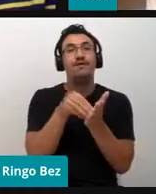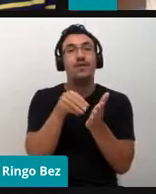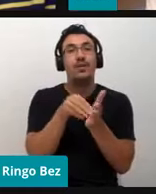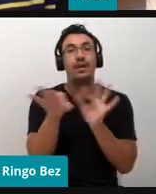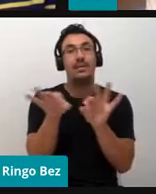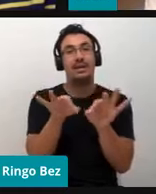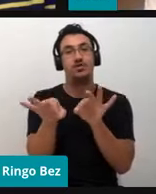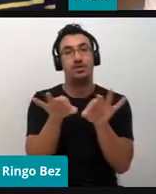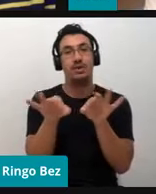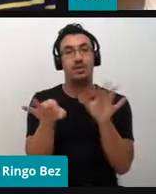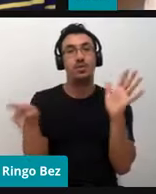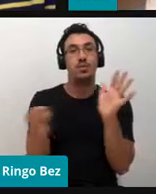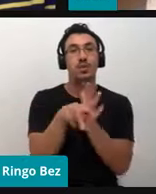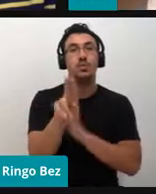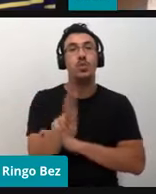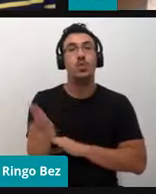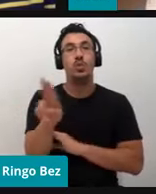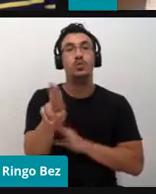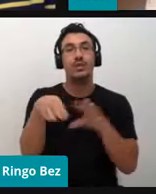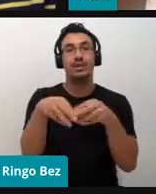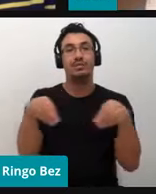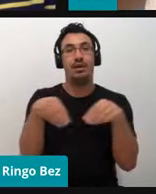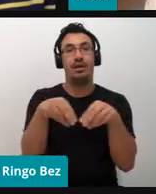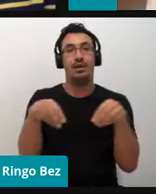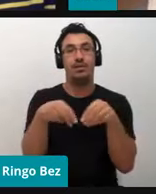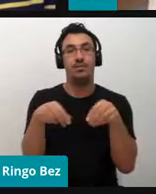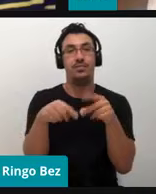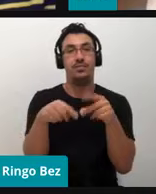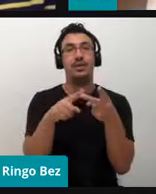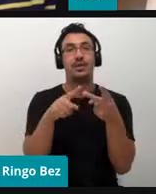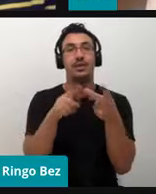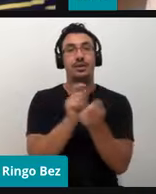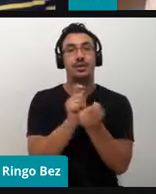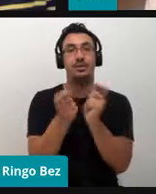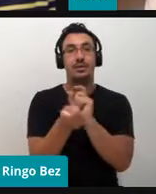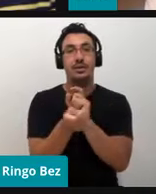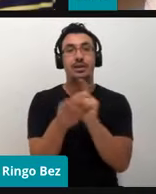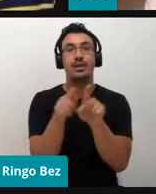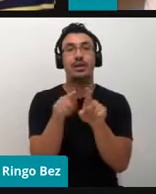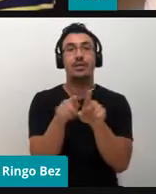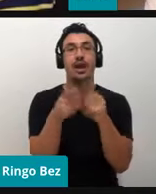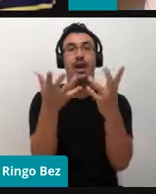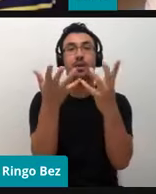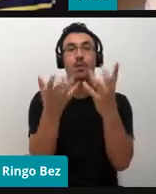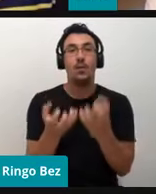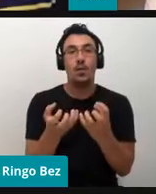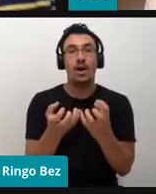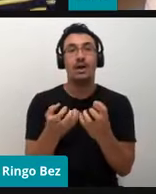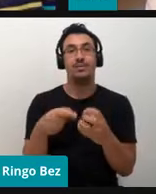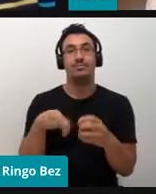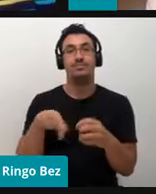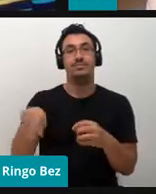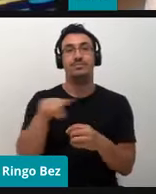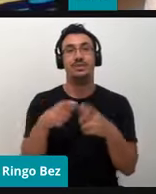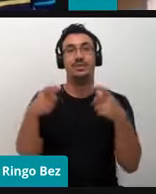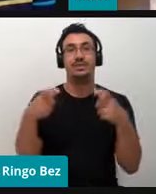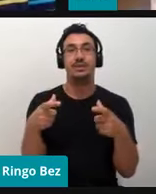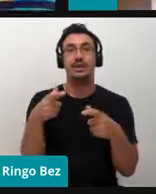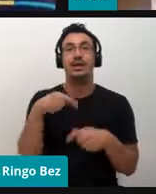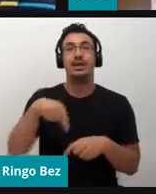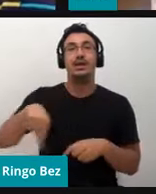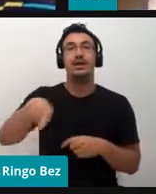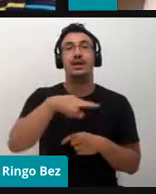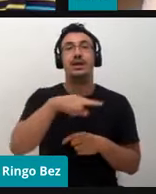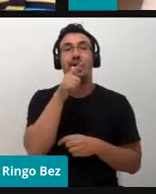planejamento no uso da terra. A conversão, a capacidade de retenção de água das bacias hidrográficas, isso também já